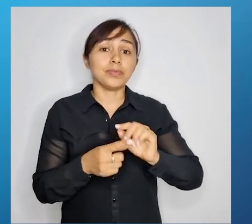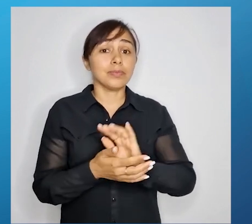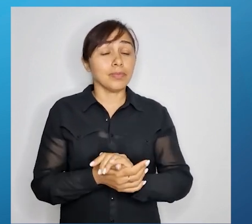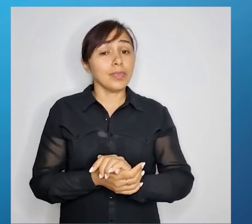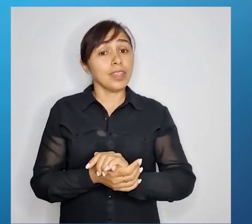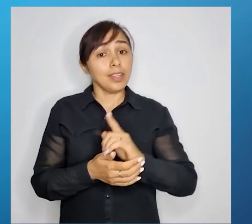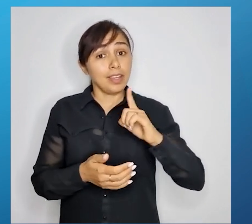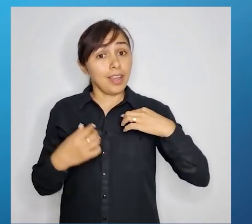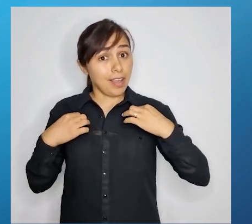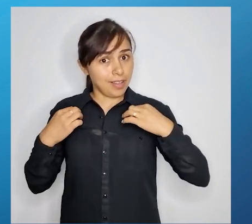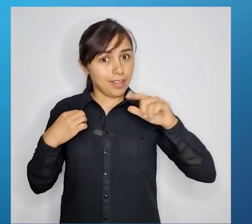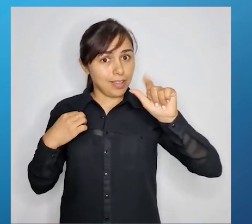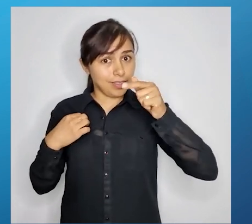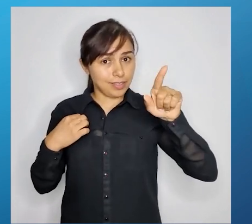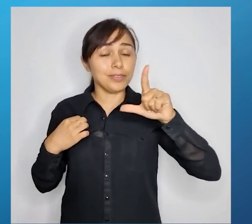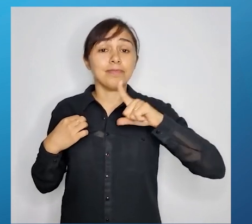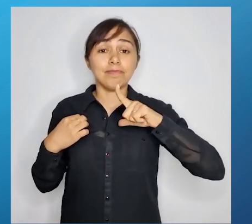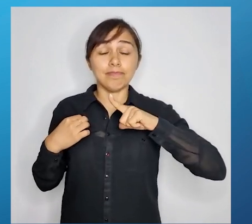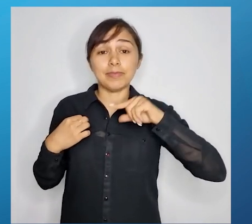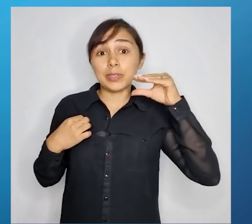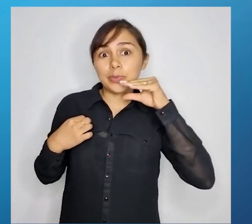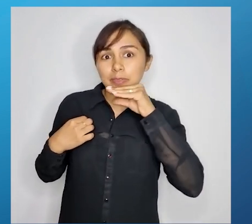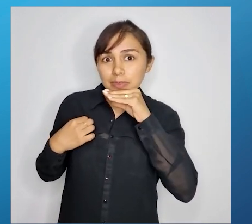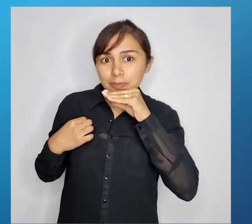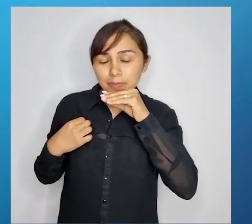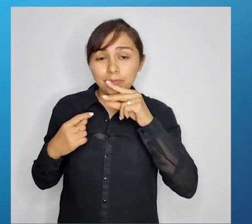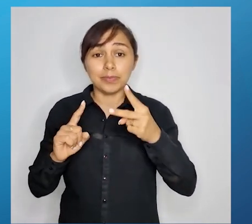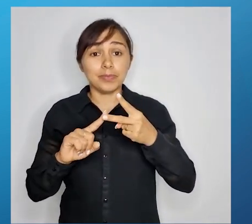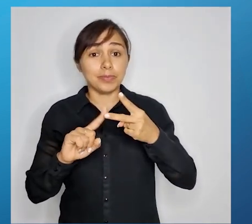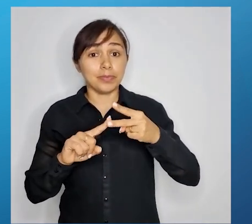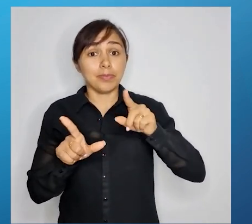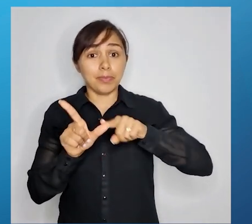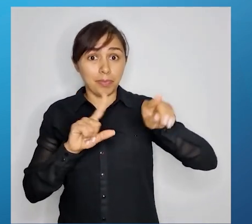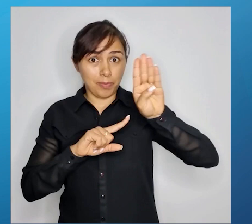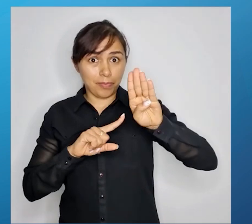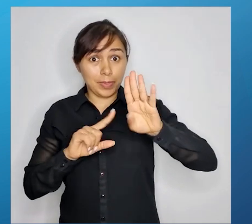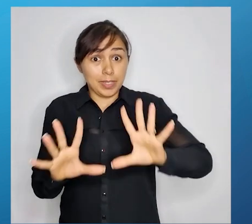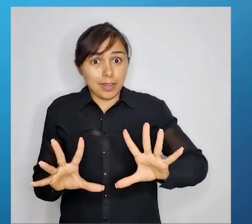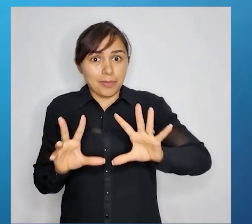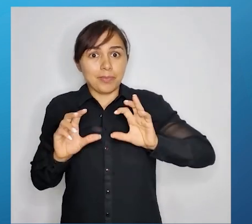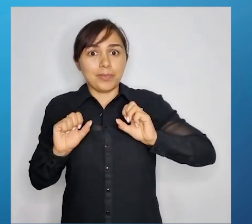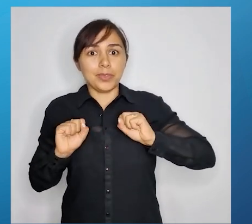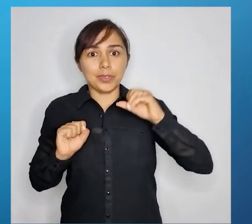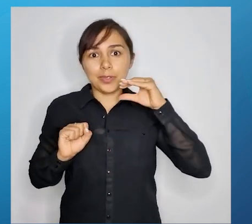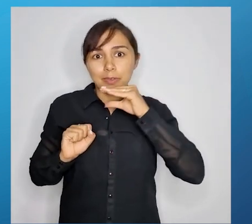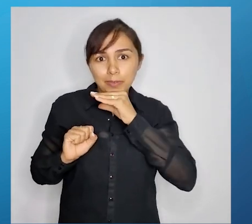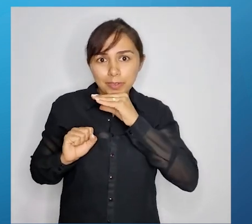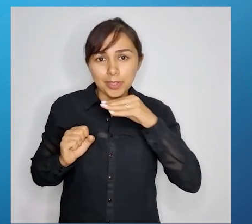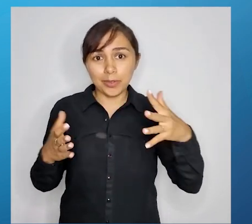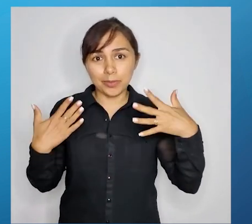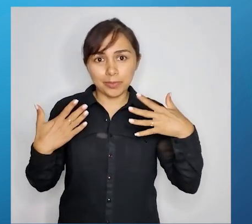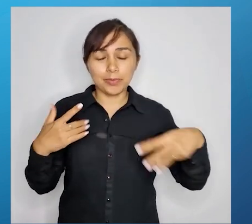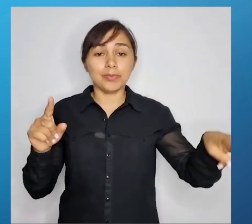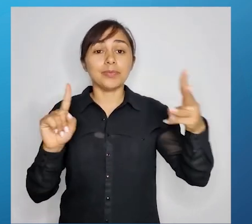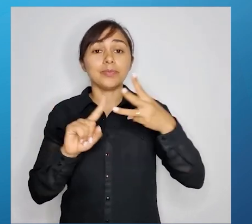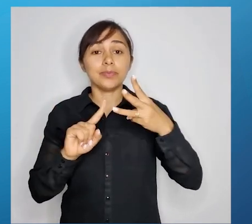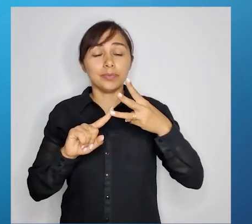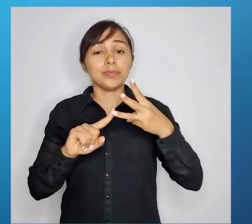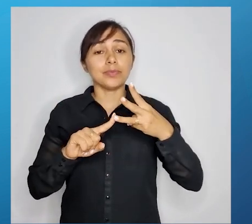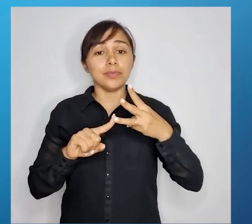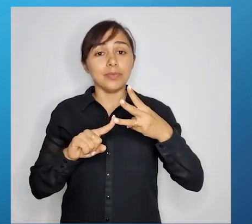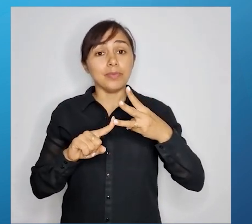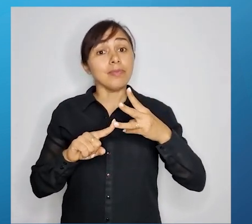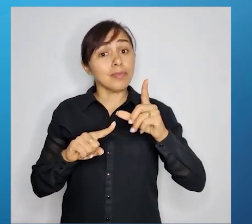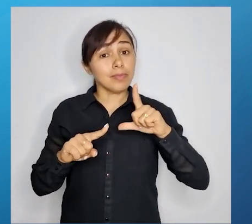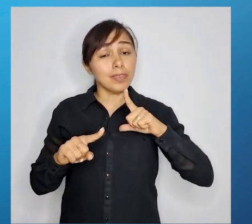calor. B, ser um bom absorvente de calor. C, ser um bom condutor de calor. Ou